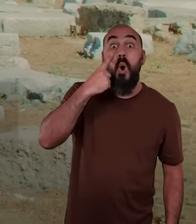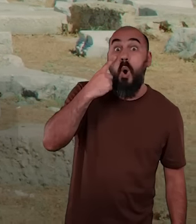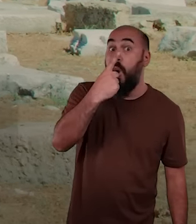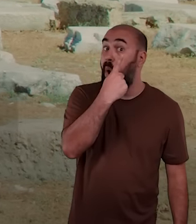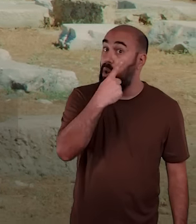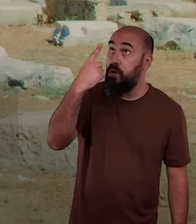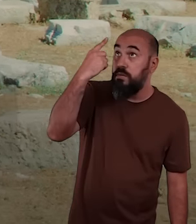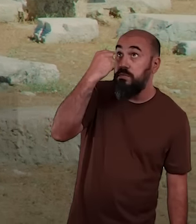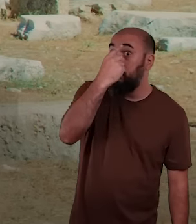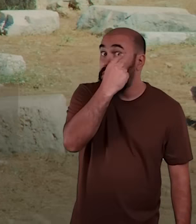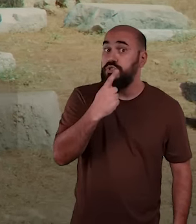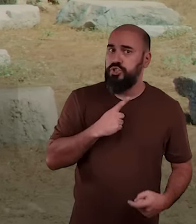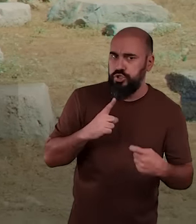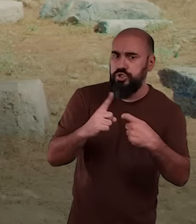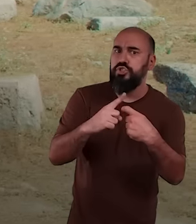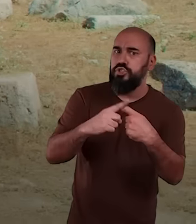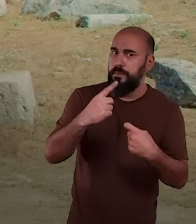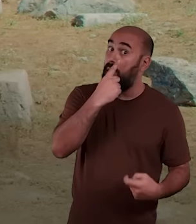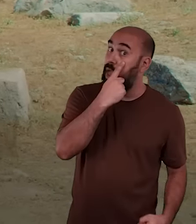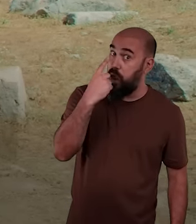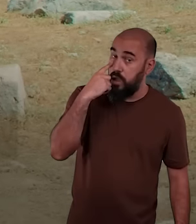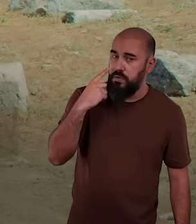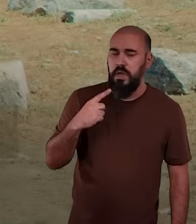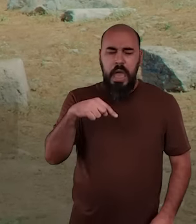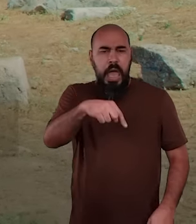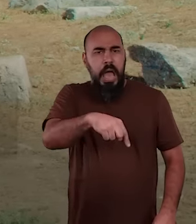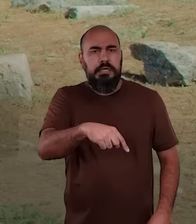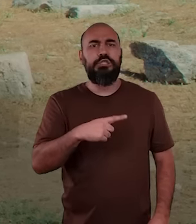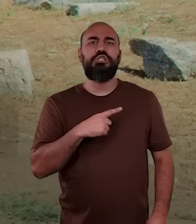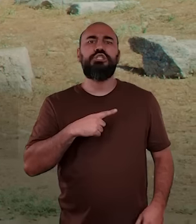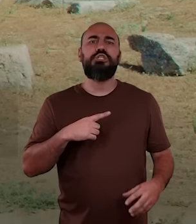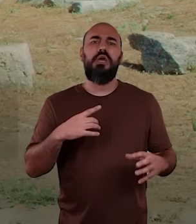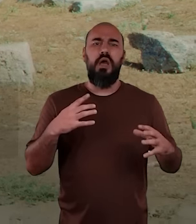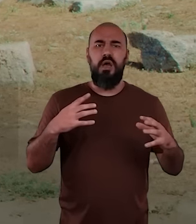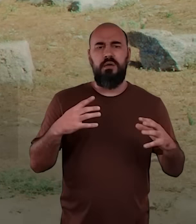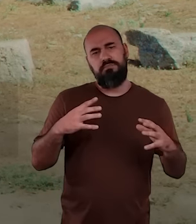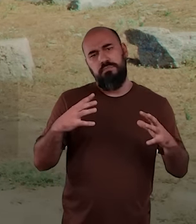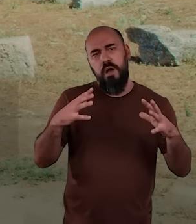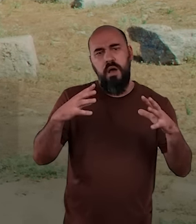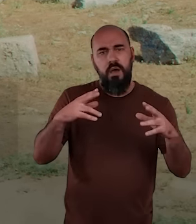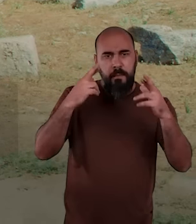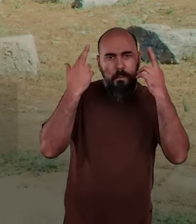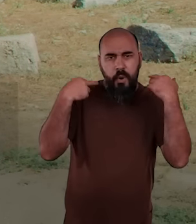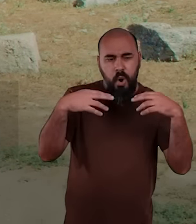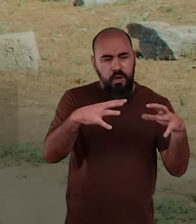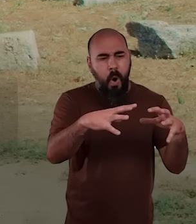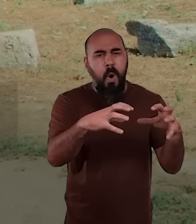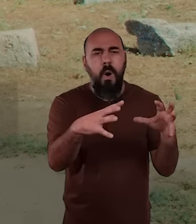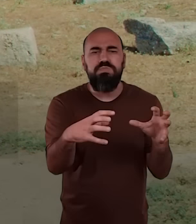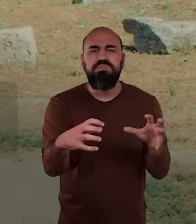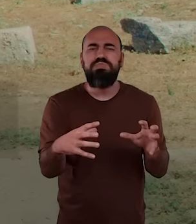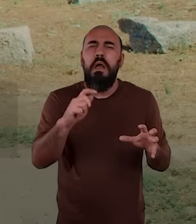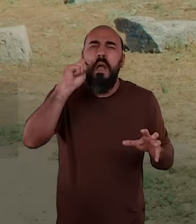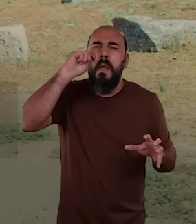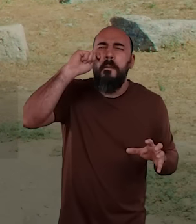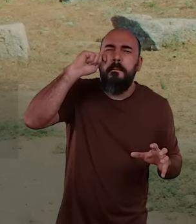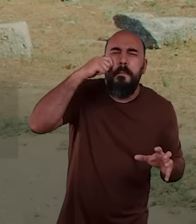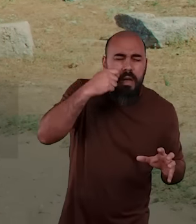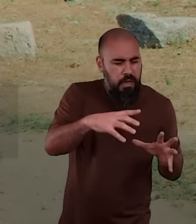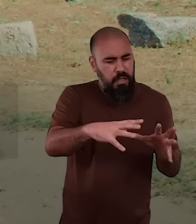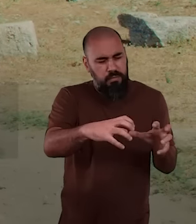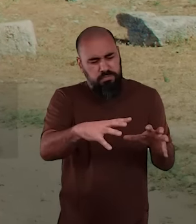tinha uma produção têxtil de uma lã feita do pelo ou do cabelo da cabra, uma lã escura que